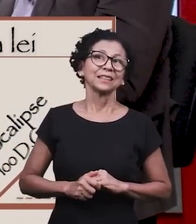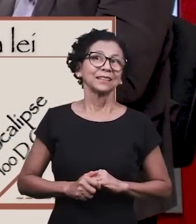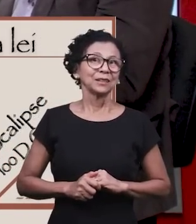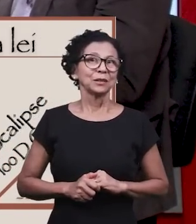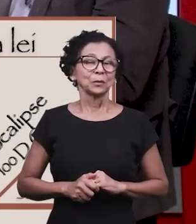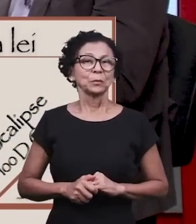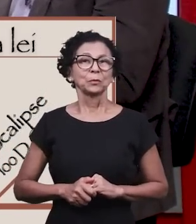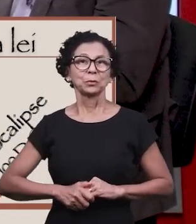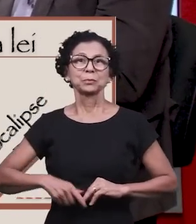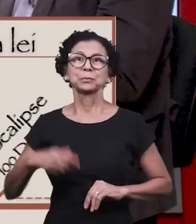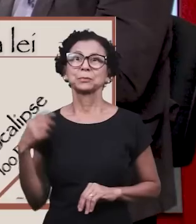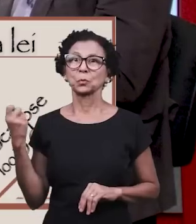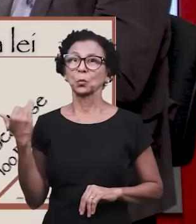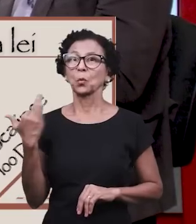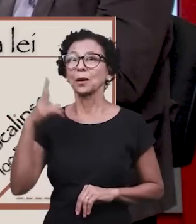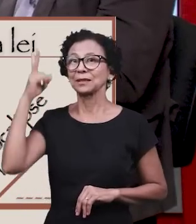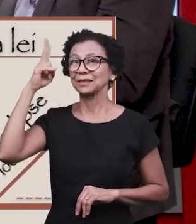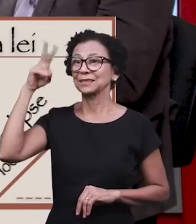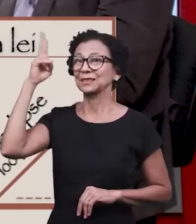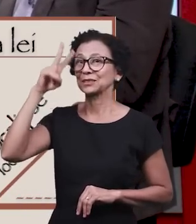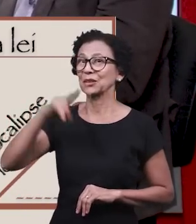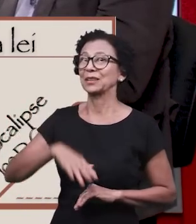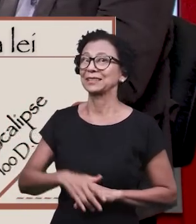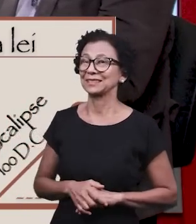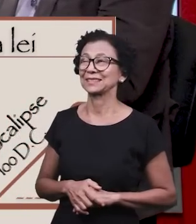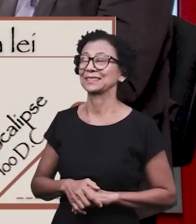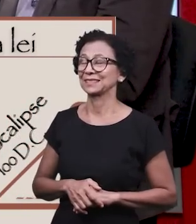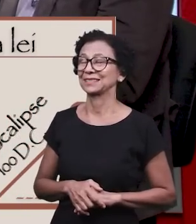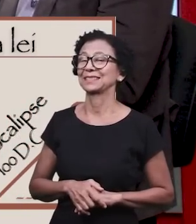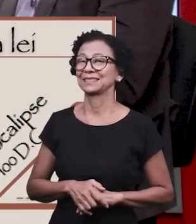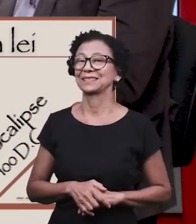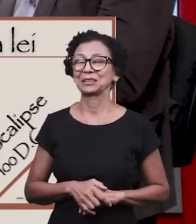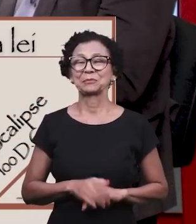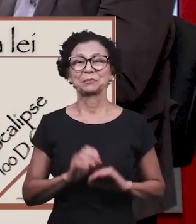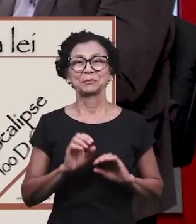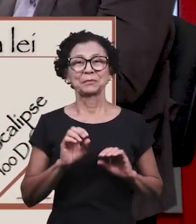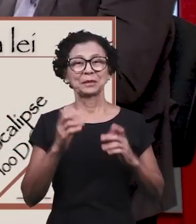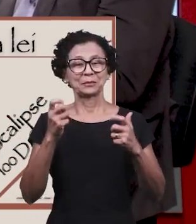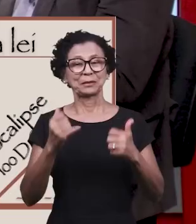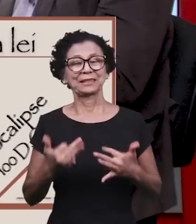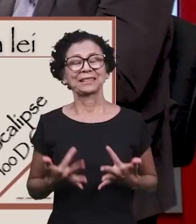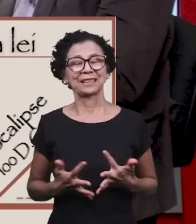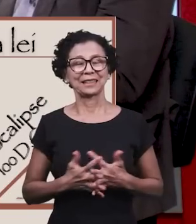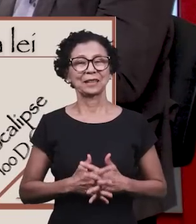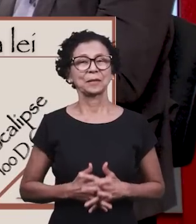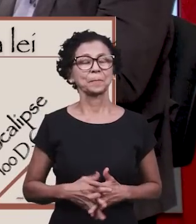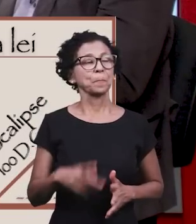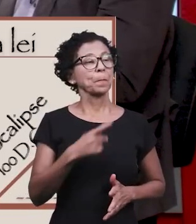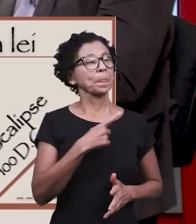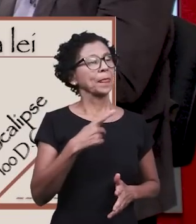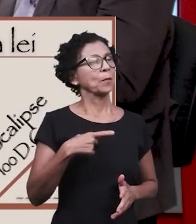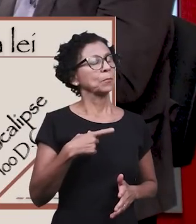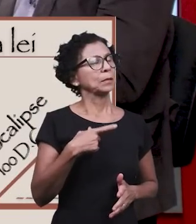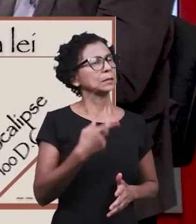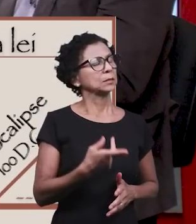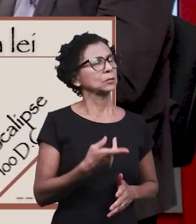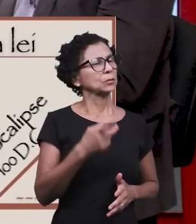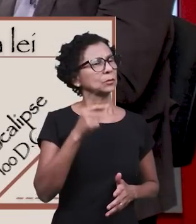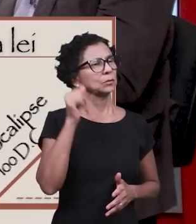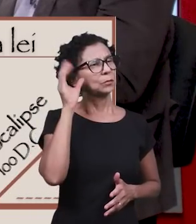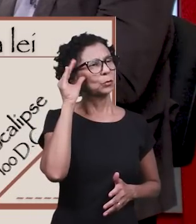dessa descendência ali que vem de Noé, nós temos até um outro diagrama que vai